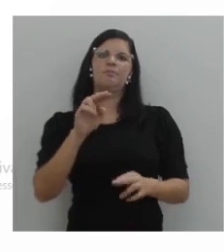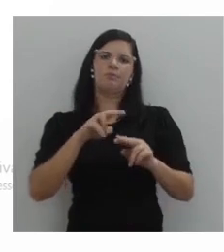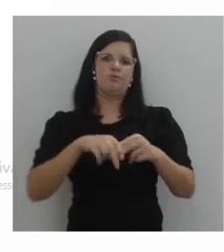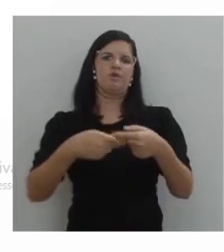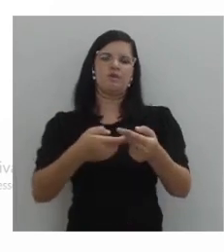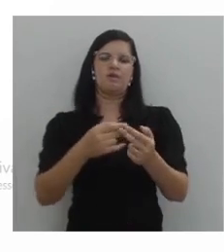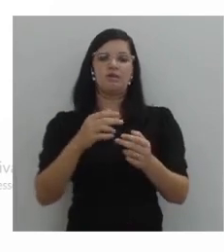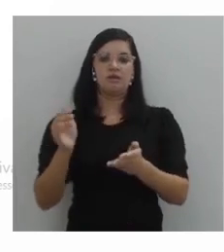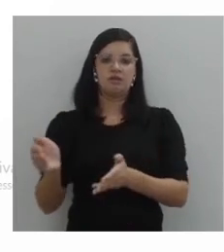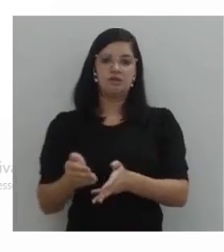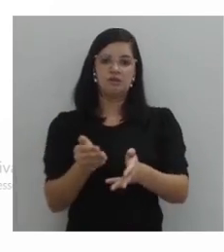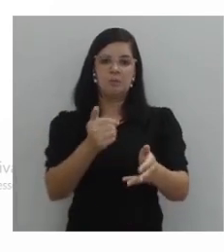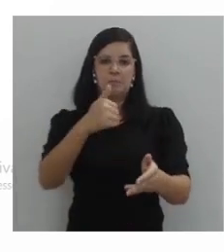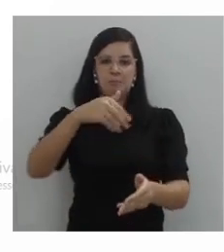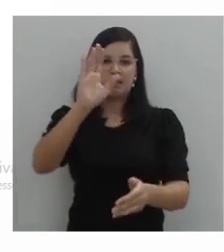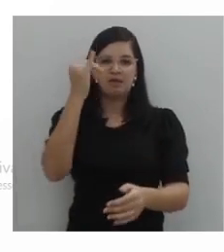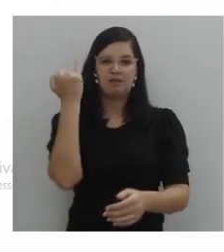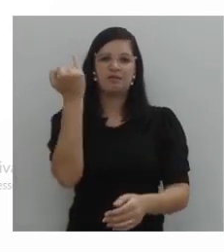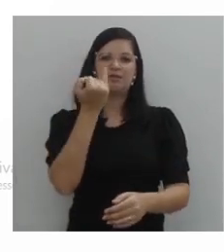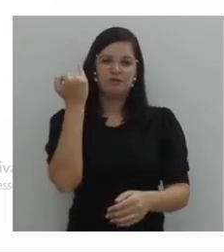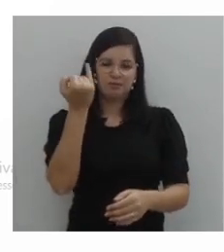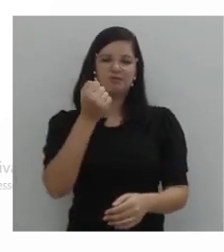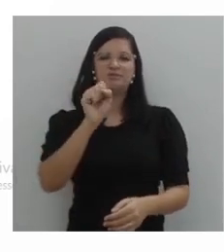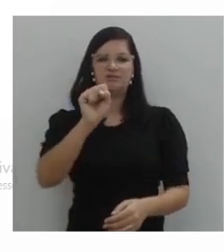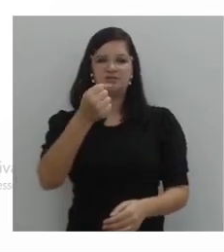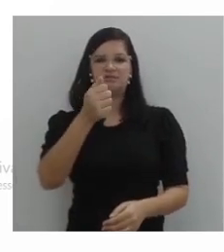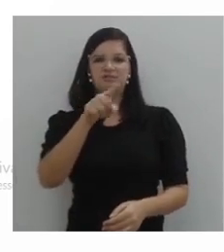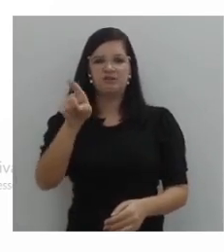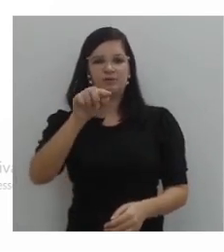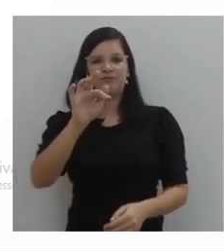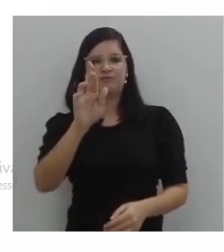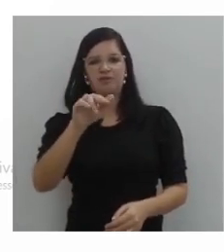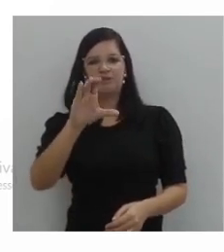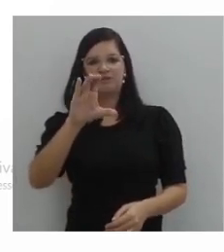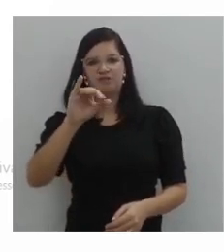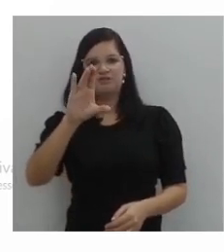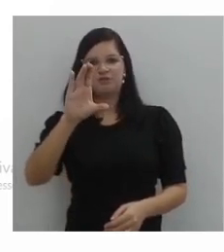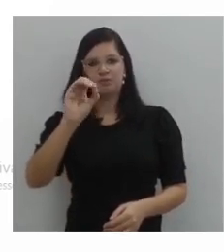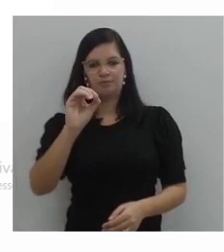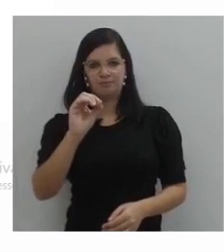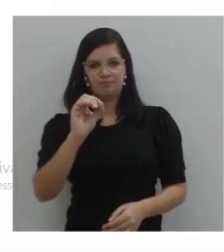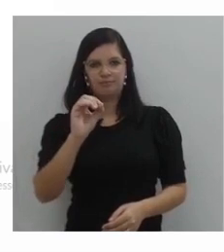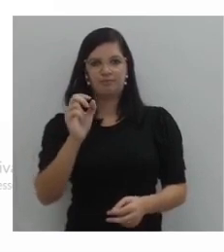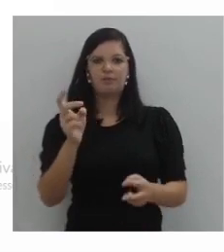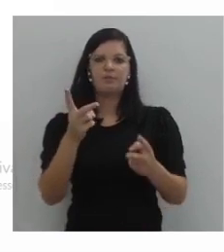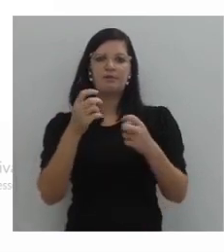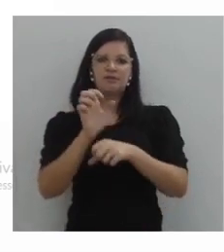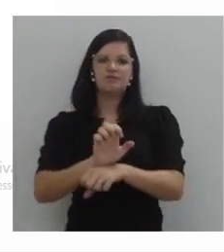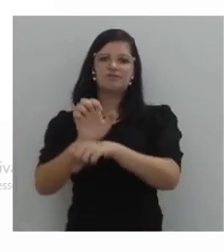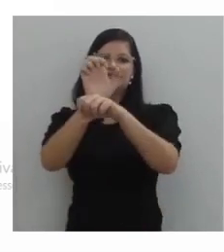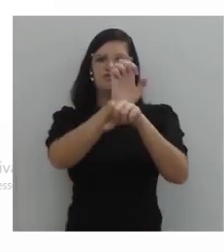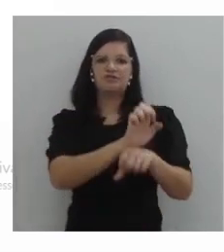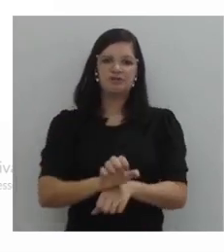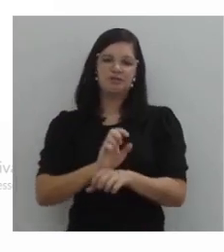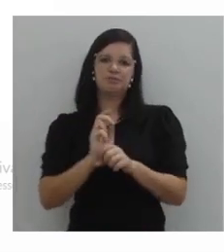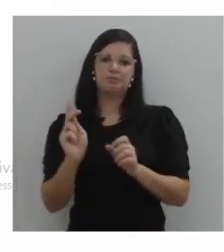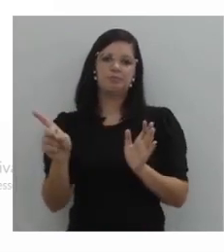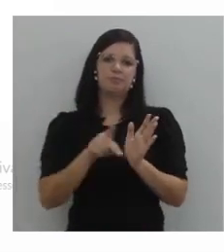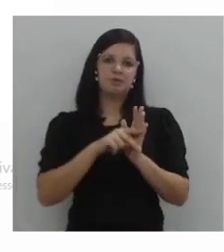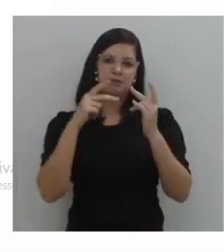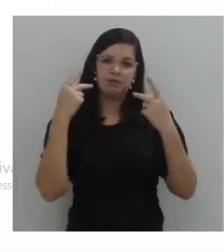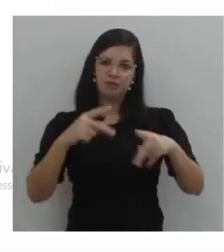mais importante que compõe essa bacia é o Rio São Francisco. Então, na tela você consegue observar os estados que